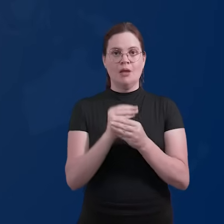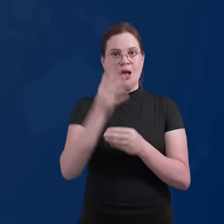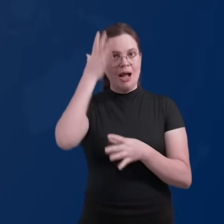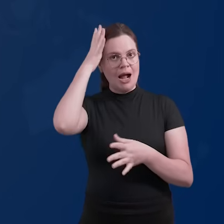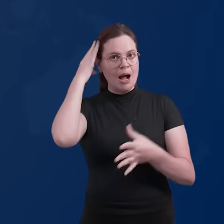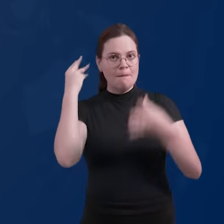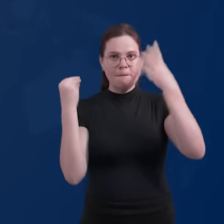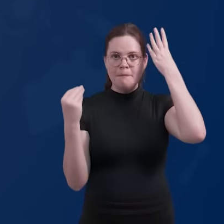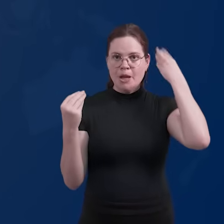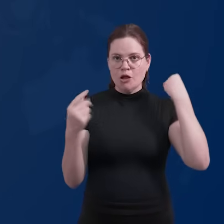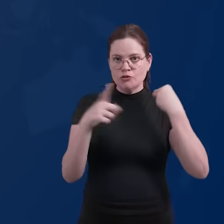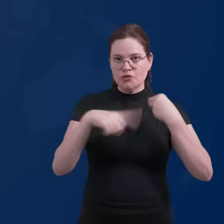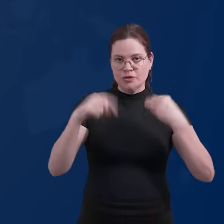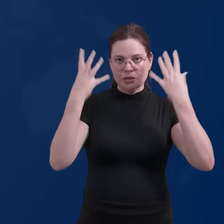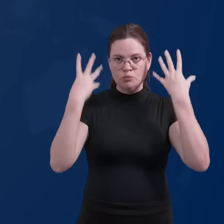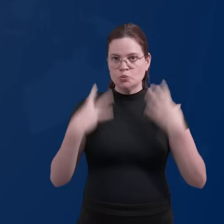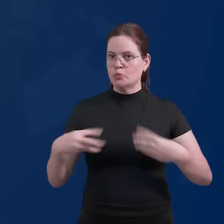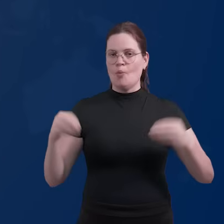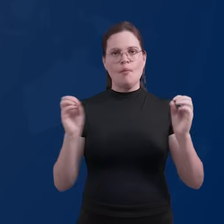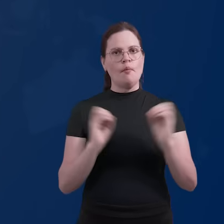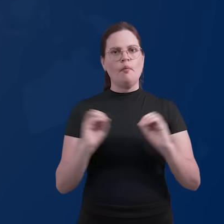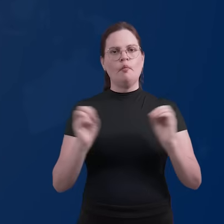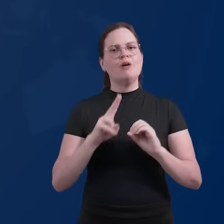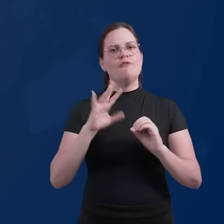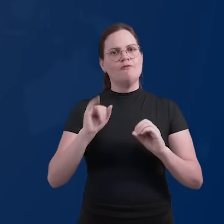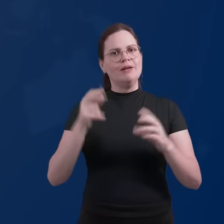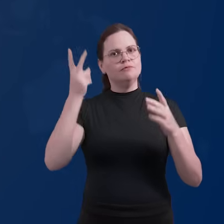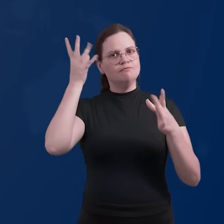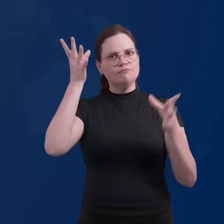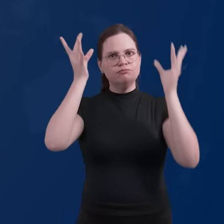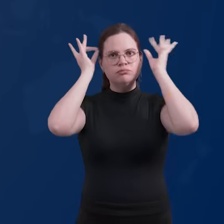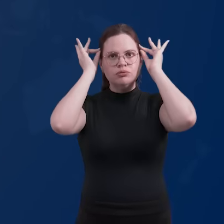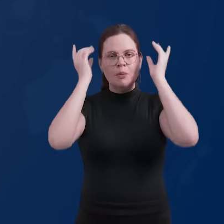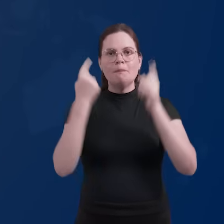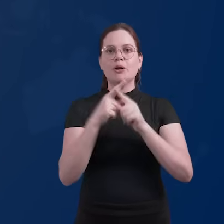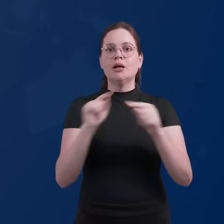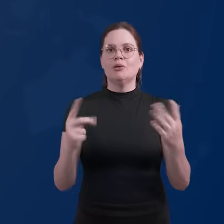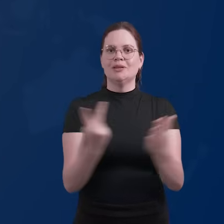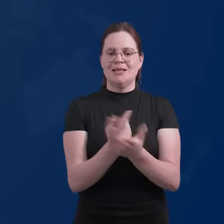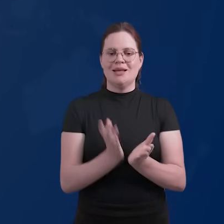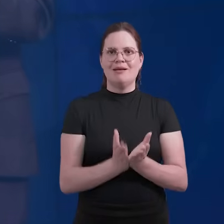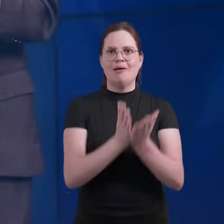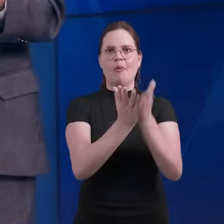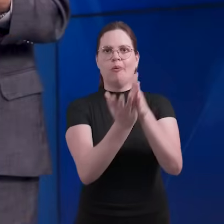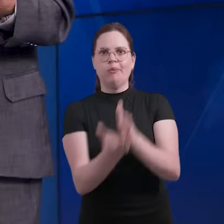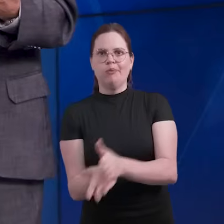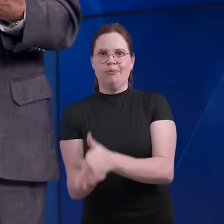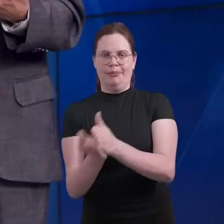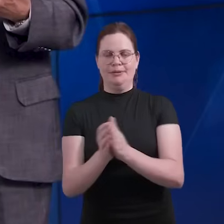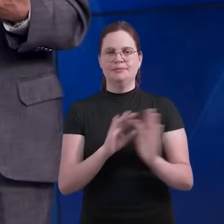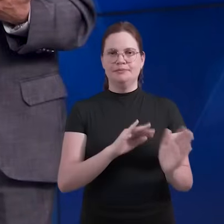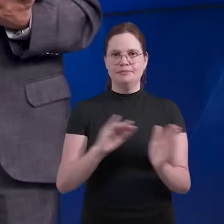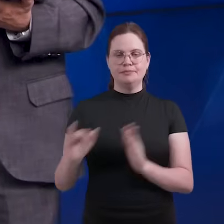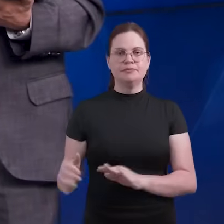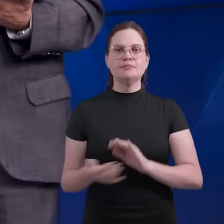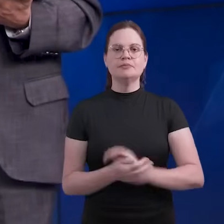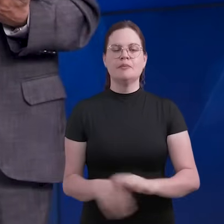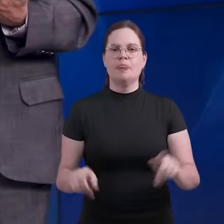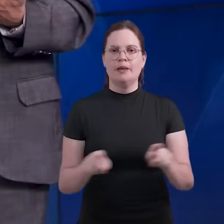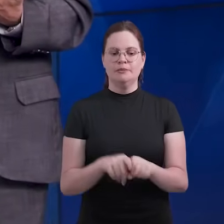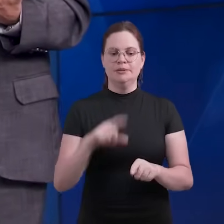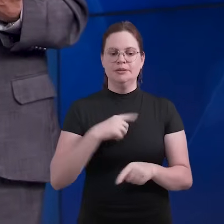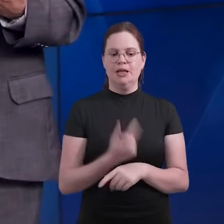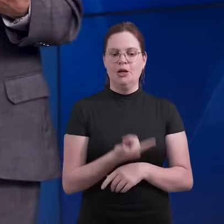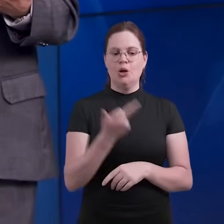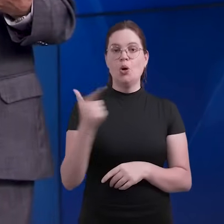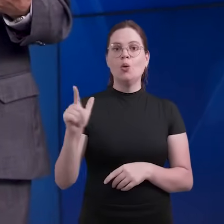cabelo cairá da cabeça de qualquer um de vós. Uma palavra de Paulo diante de um iminente naufrágio. Por último, temos ali um outro